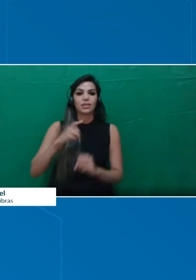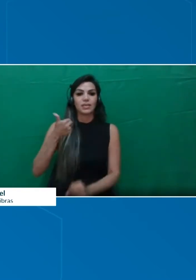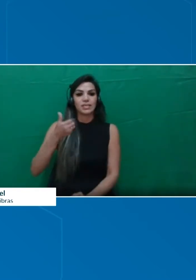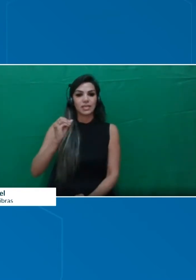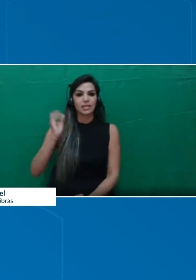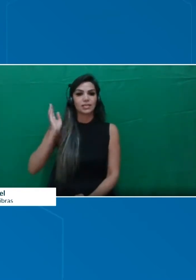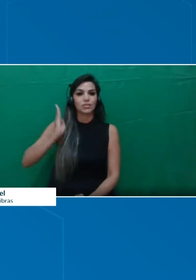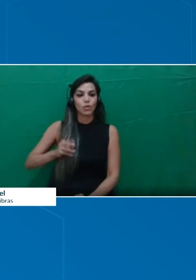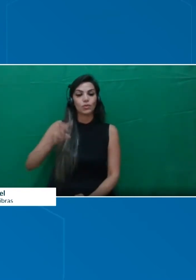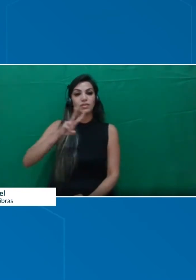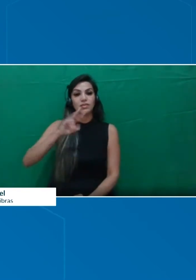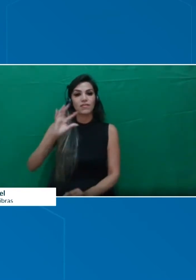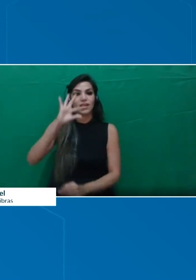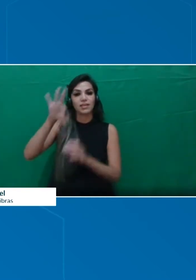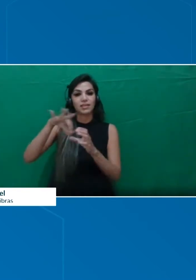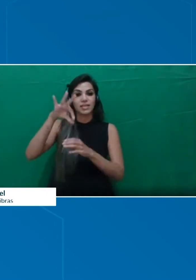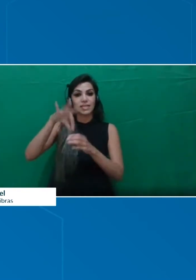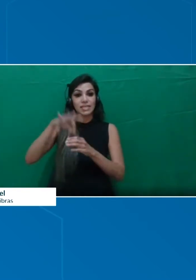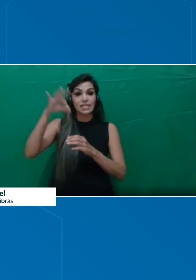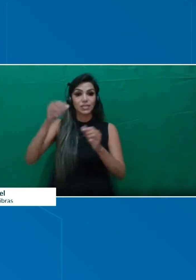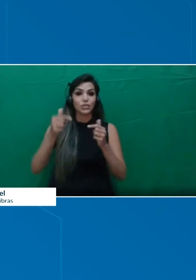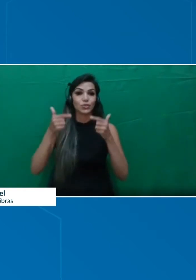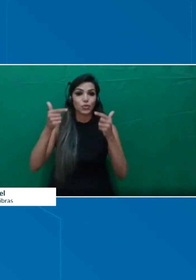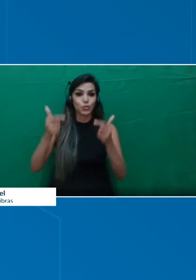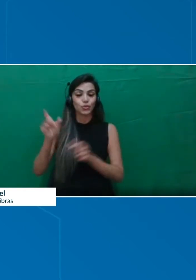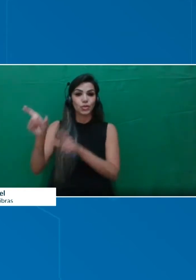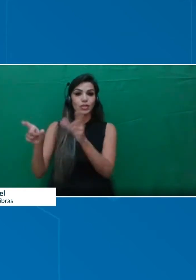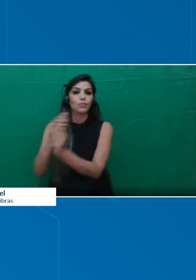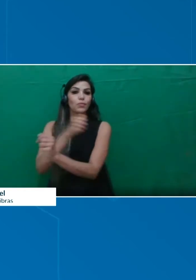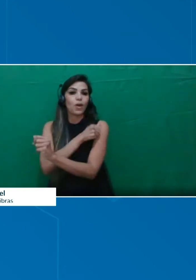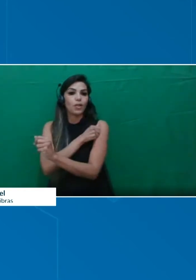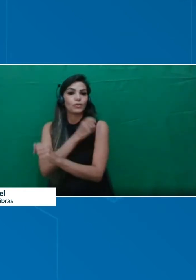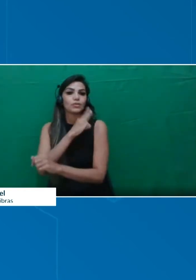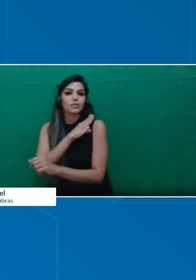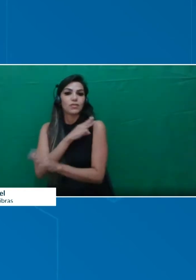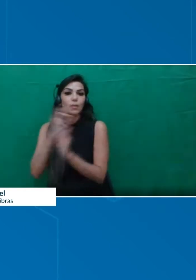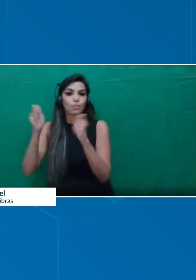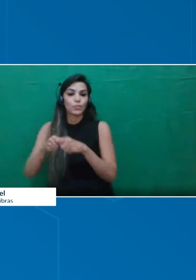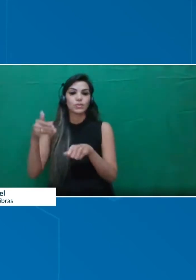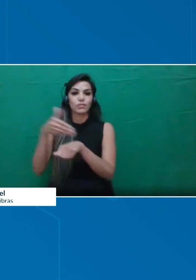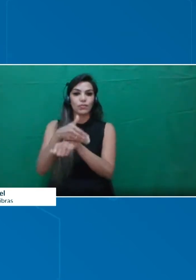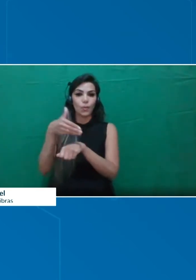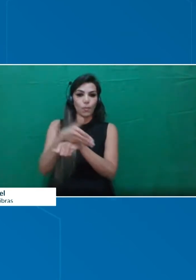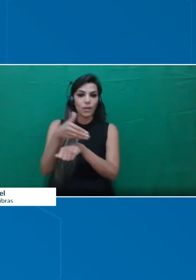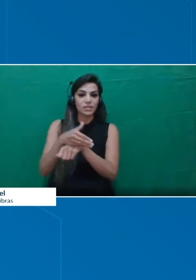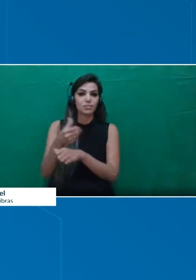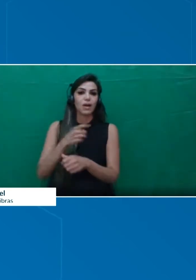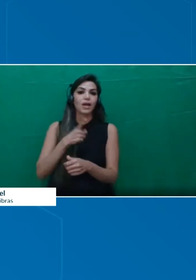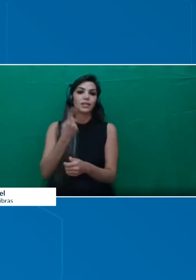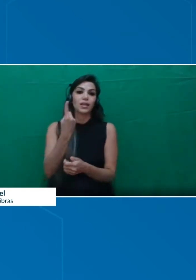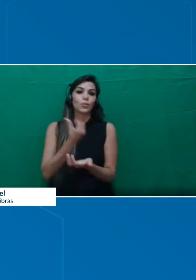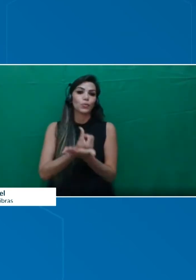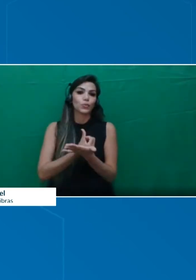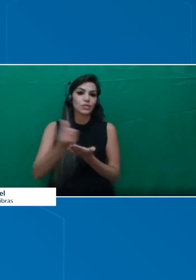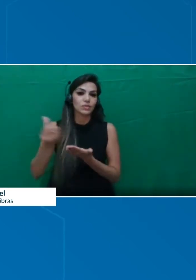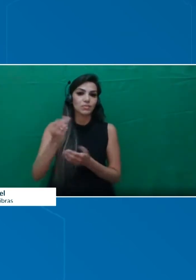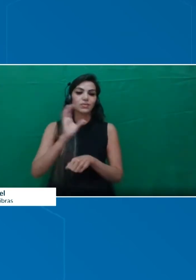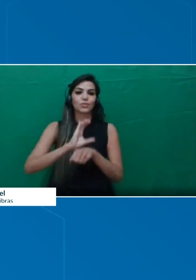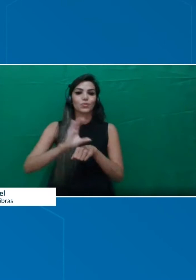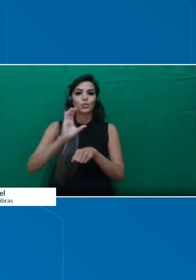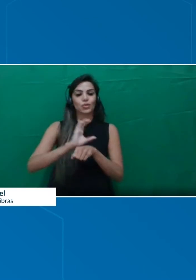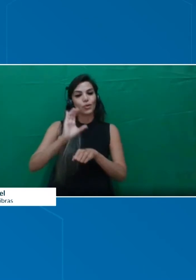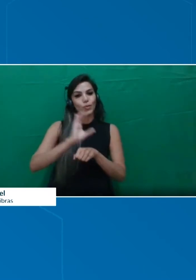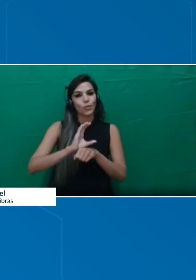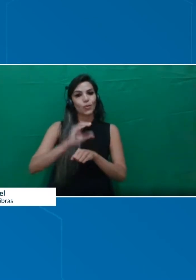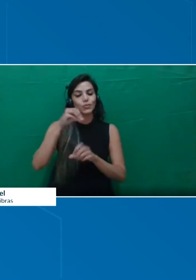que esses estudantes de educação básica possam frequentar esses cursos, um semestre de curso de línguas na UFG, e além